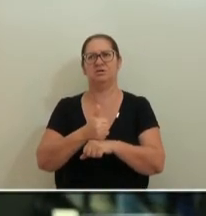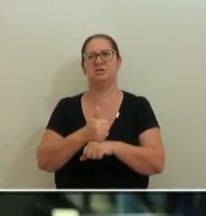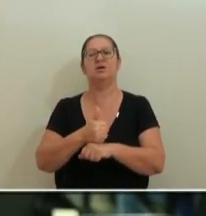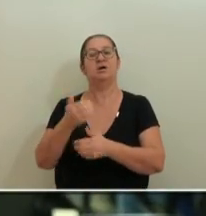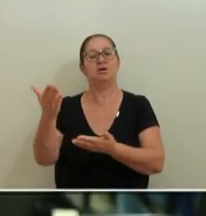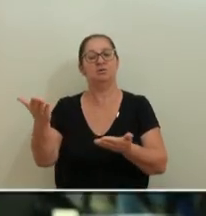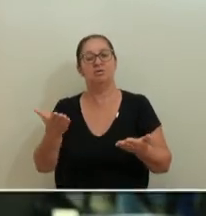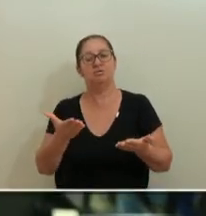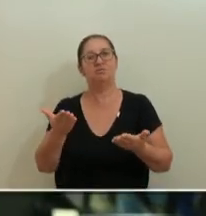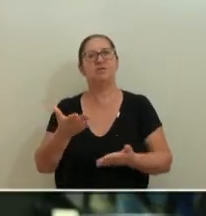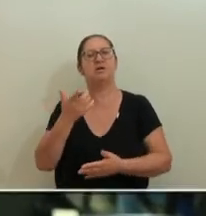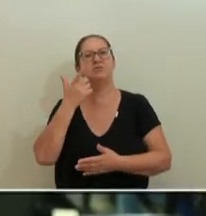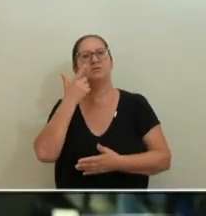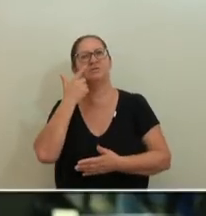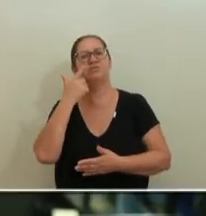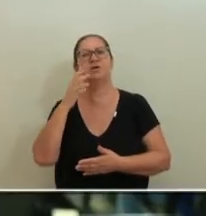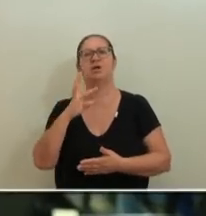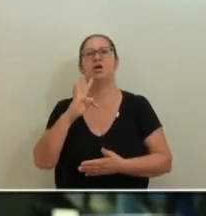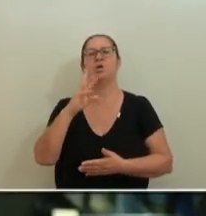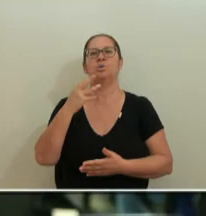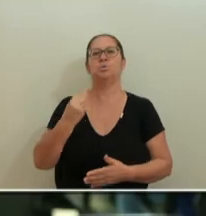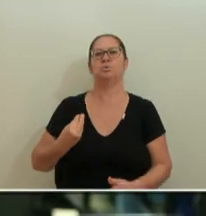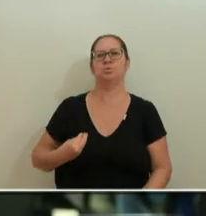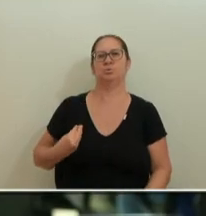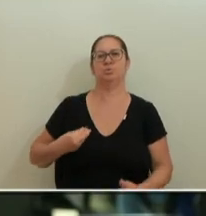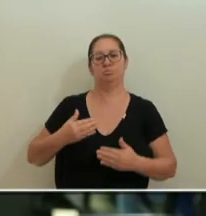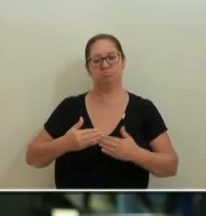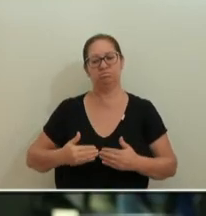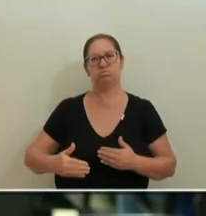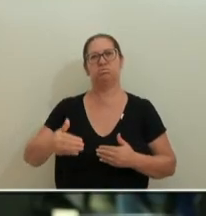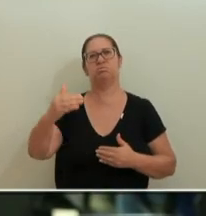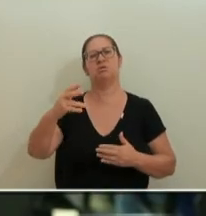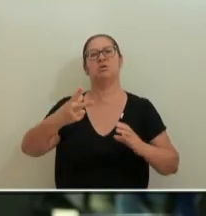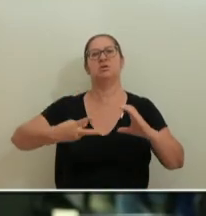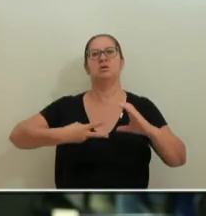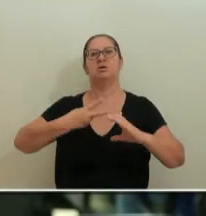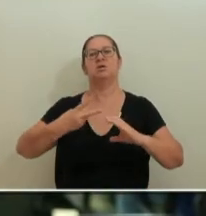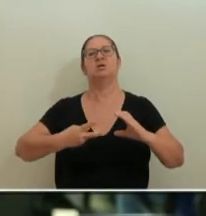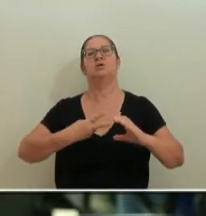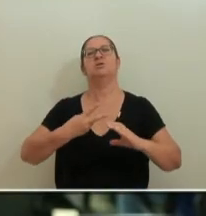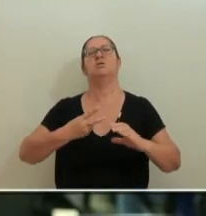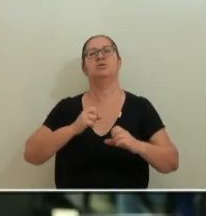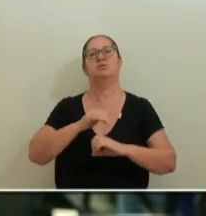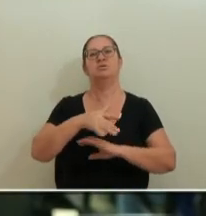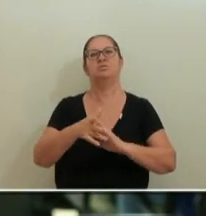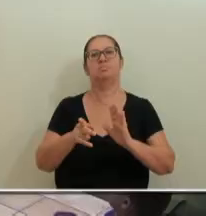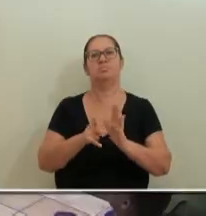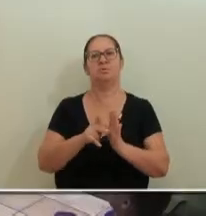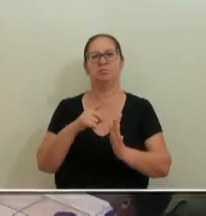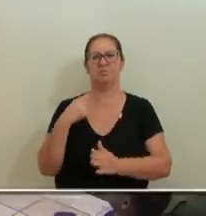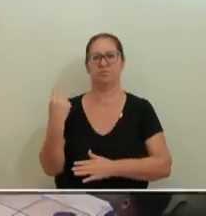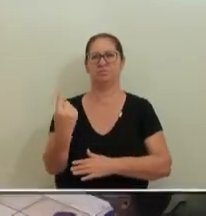convidado a acompanhar tudo ao vivo a partir de agora. Câmara de Foz, a Câmara de todos nós.